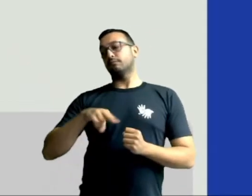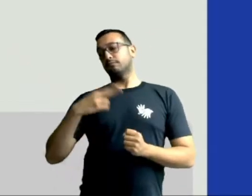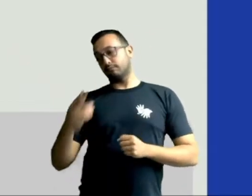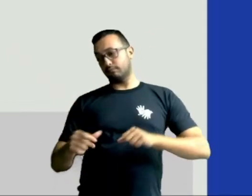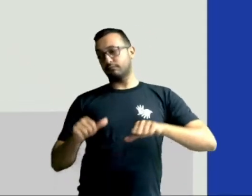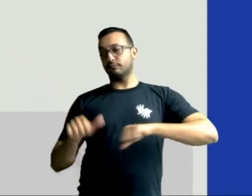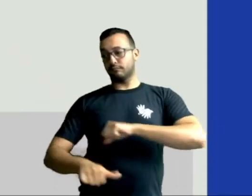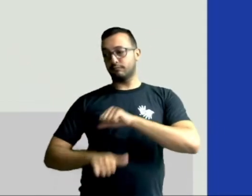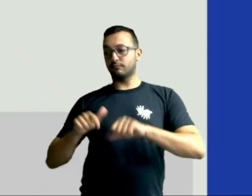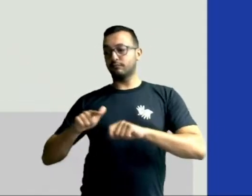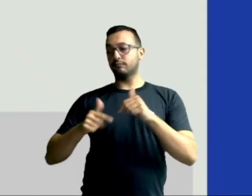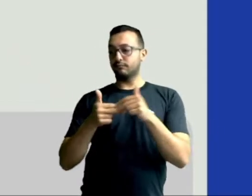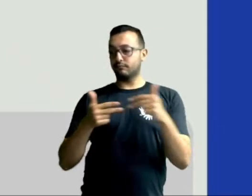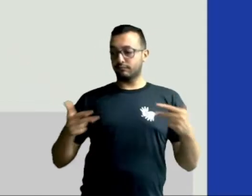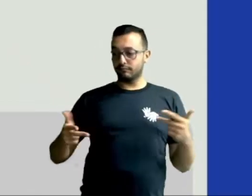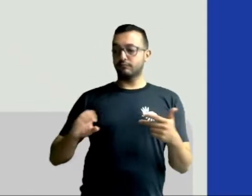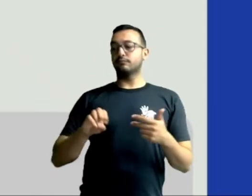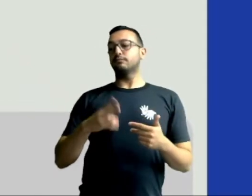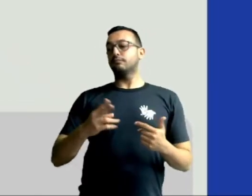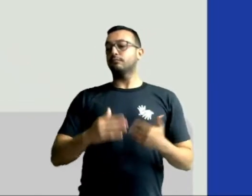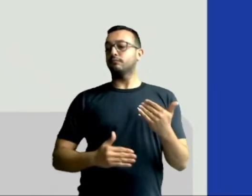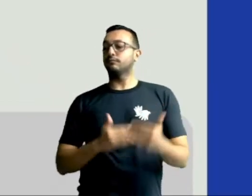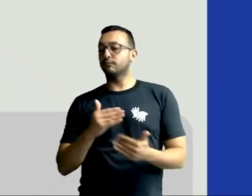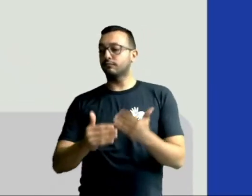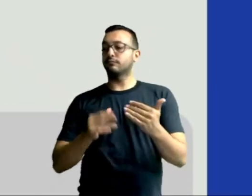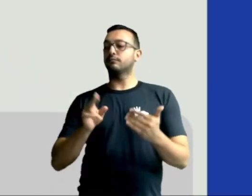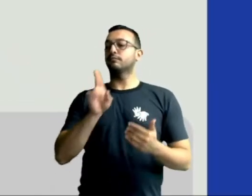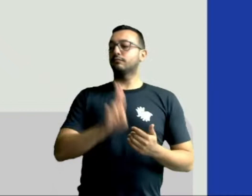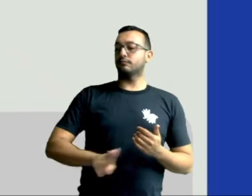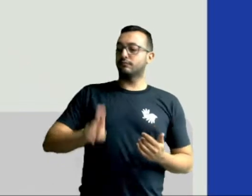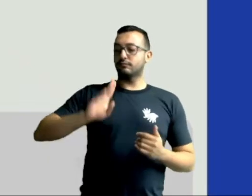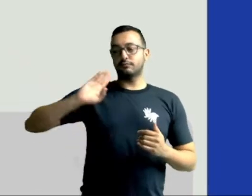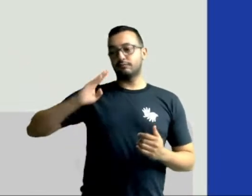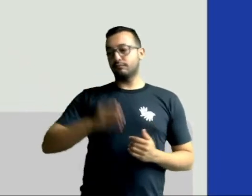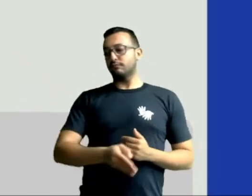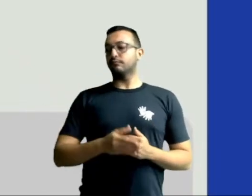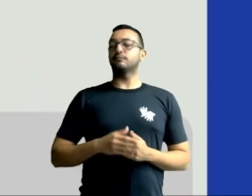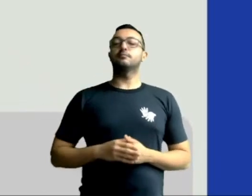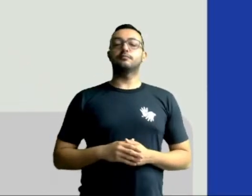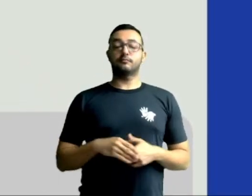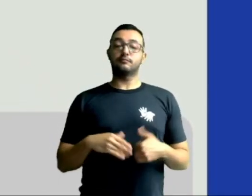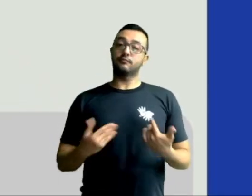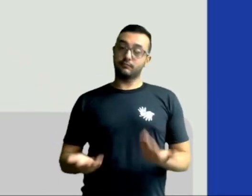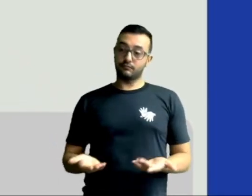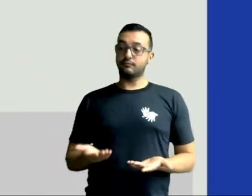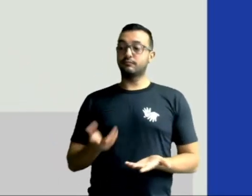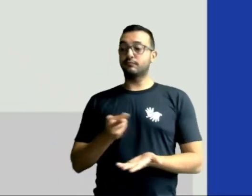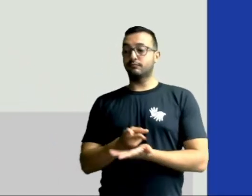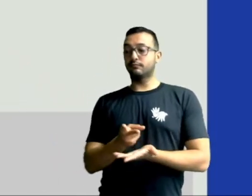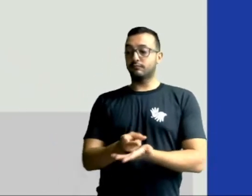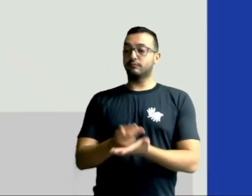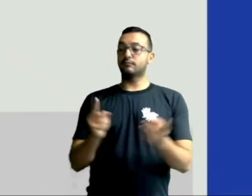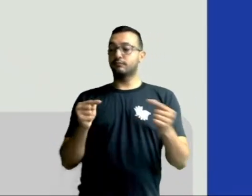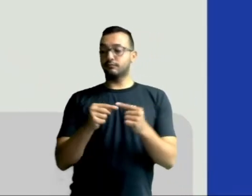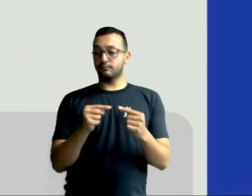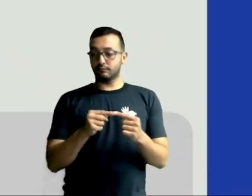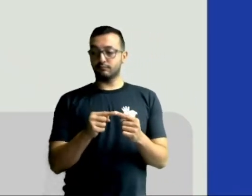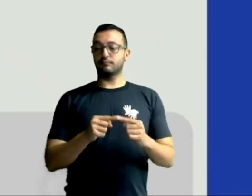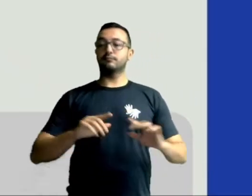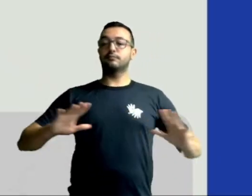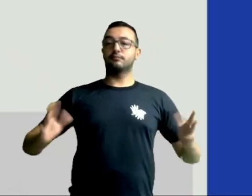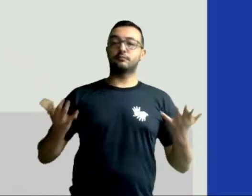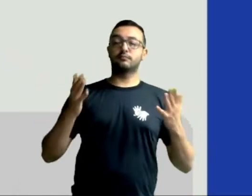ou modificar produtos ou processos para uma utilização específica, ou seja, de acordo com a Convenção